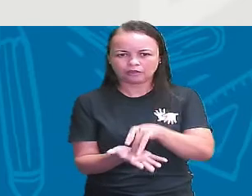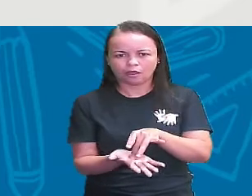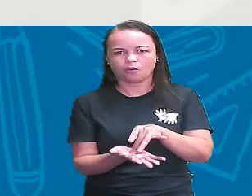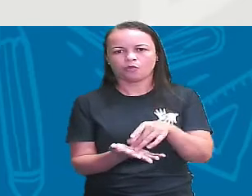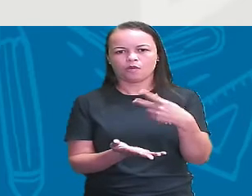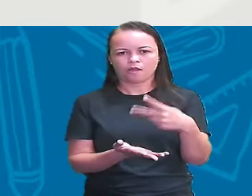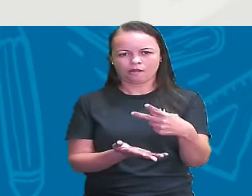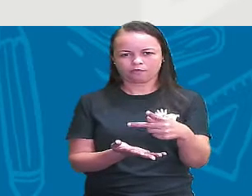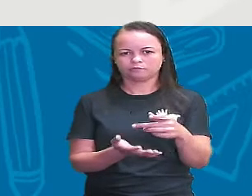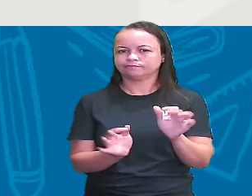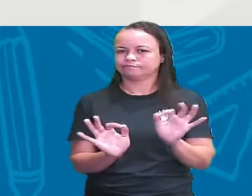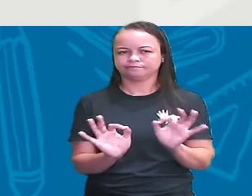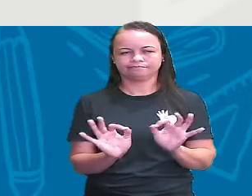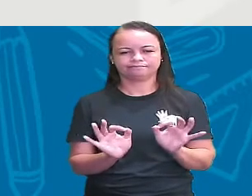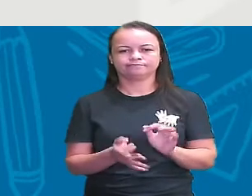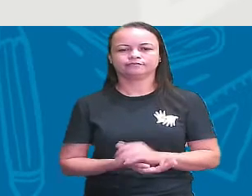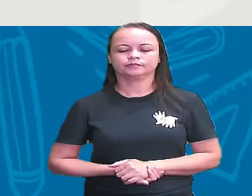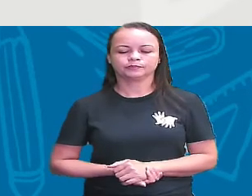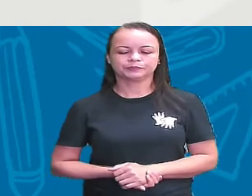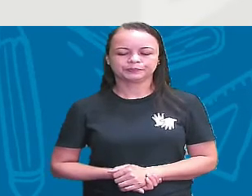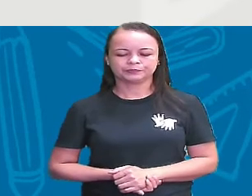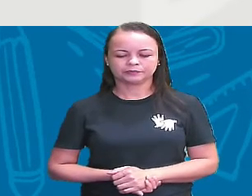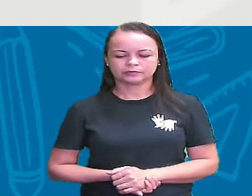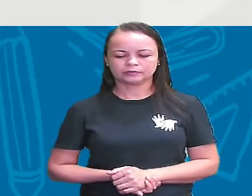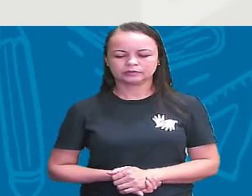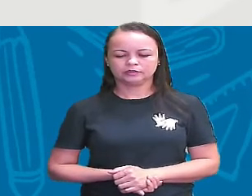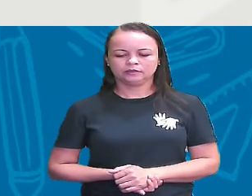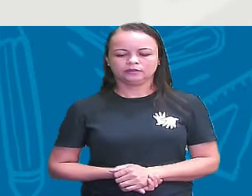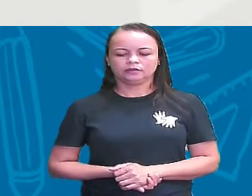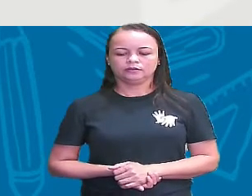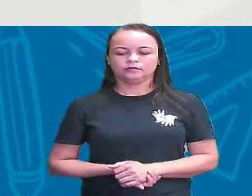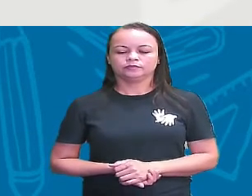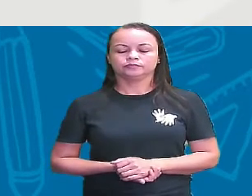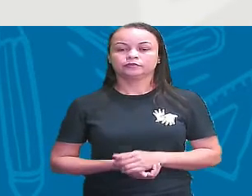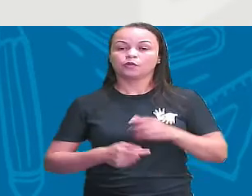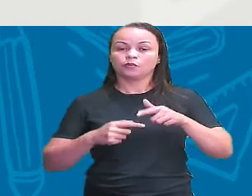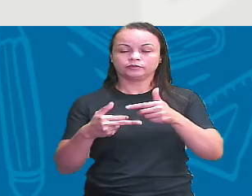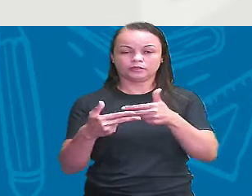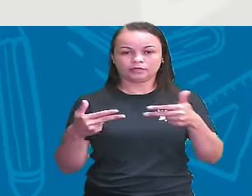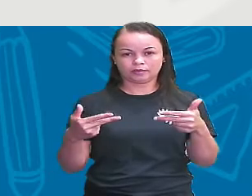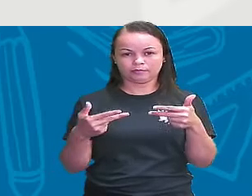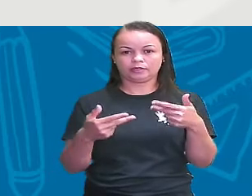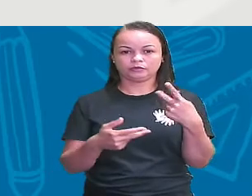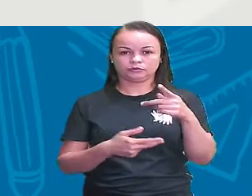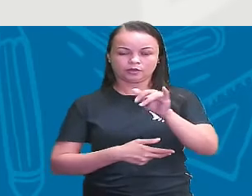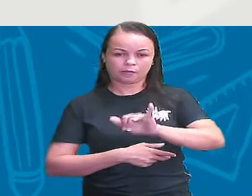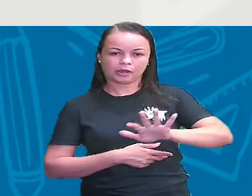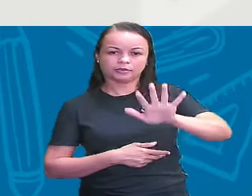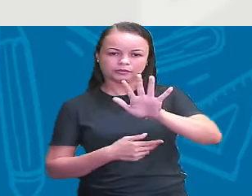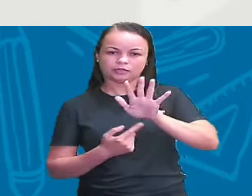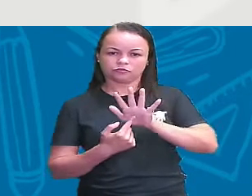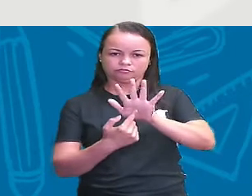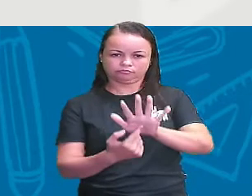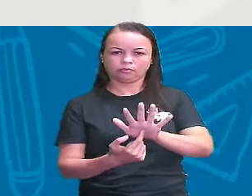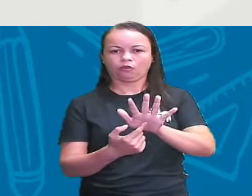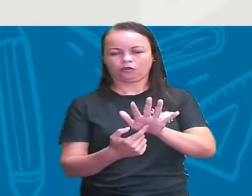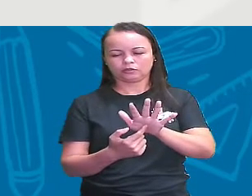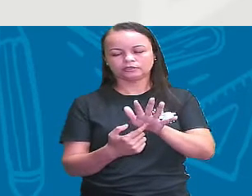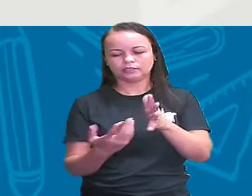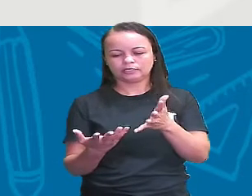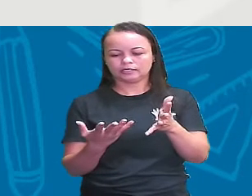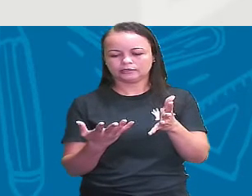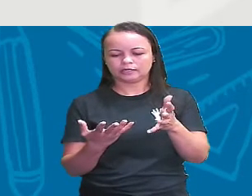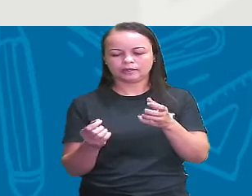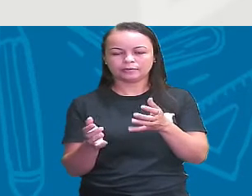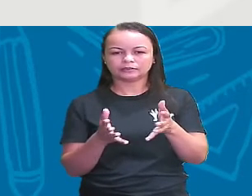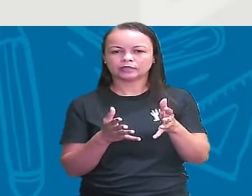bom? Olha aqui, ó, como os elementos da paisagem podem ser representados. E aí eu trouxe alguns exemplos aqui